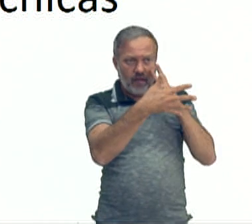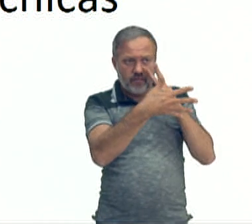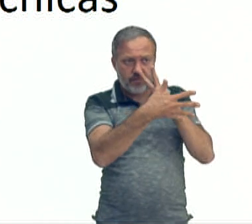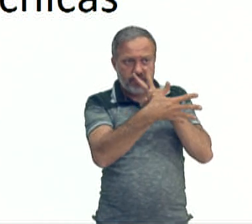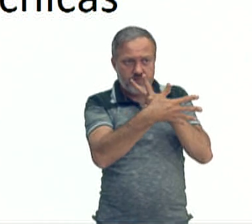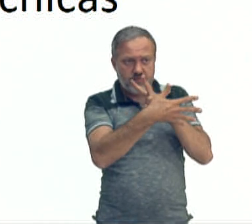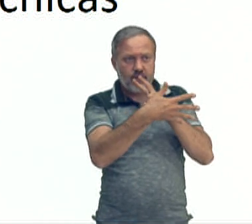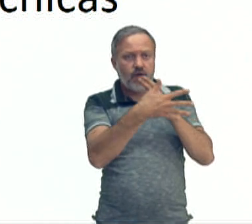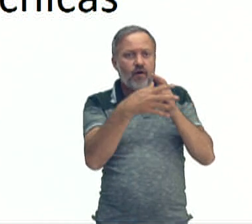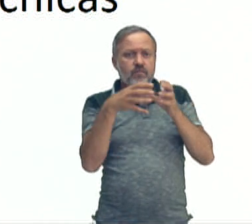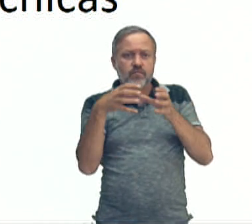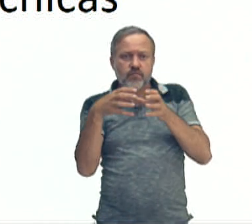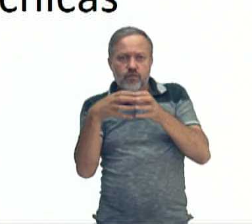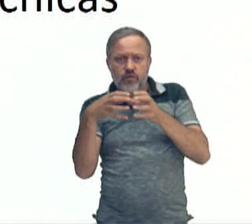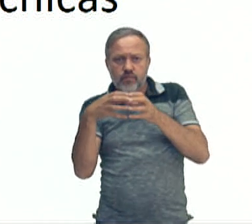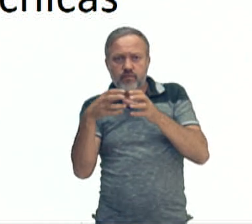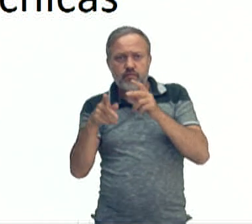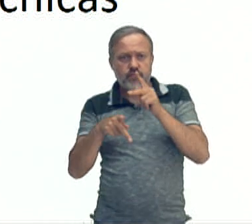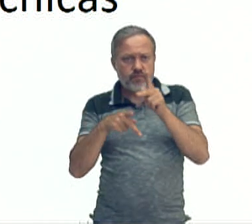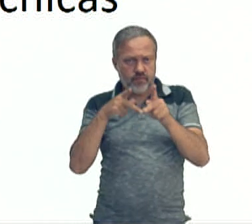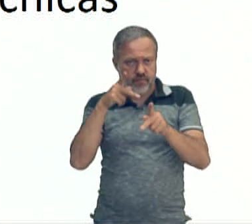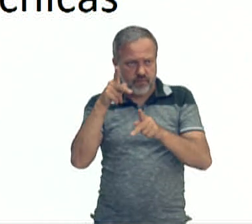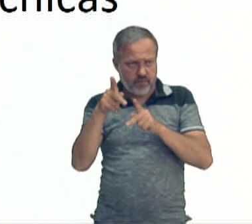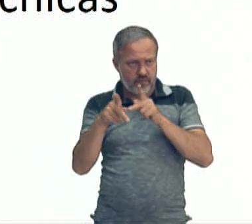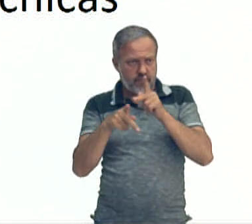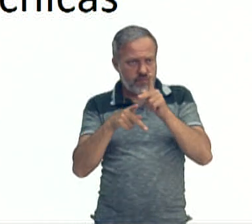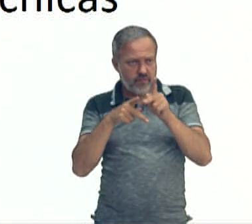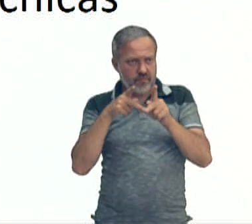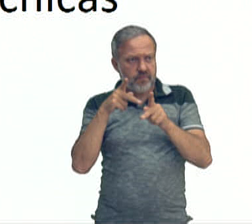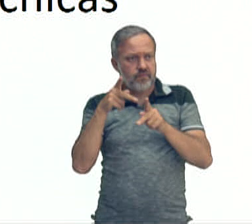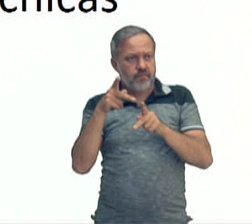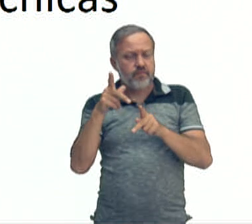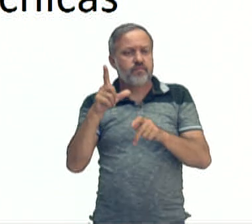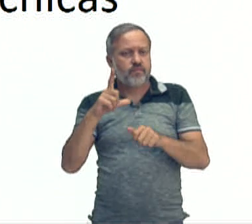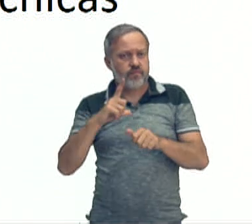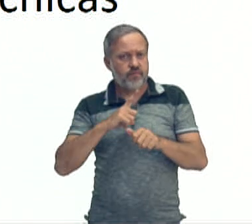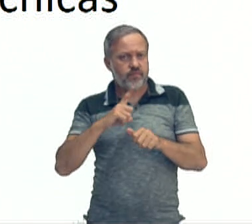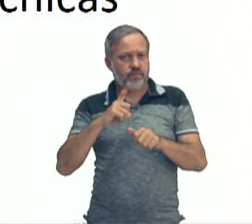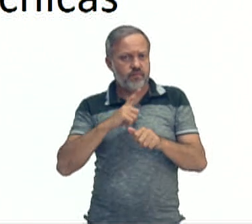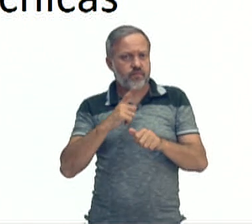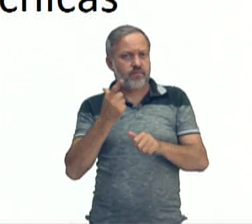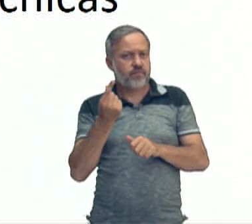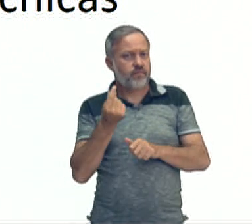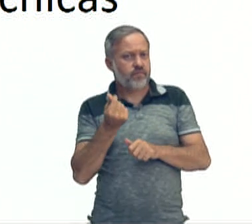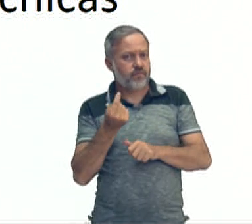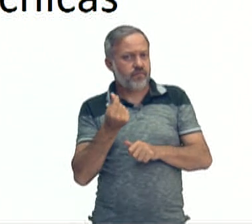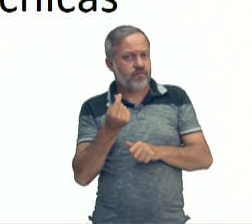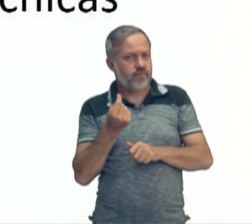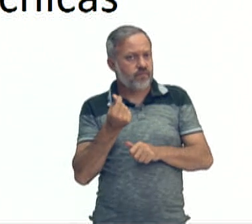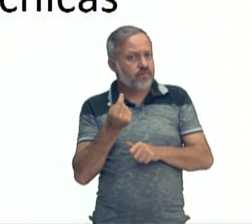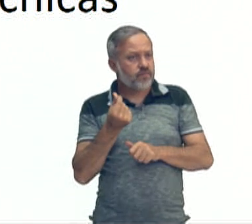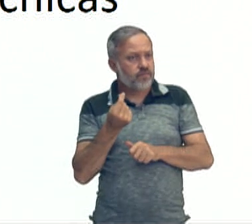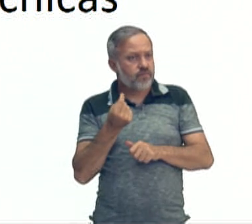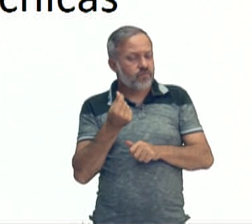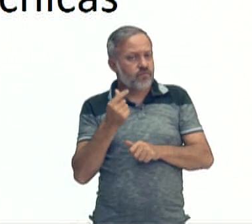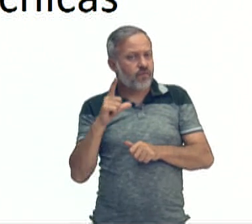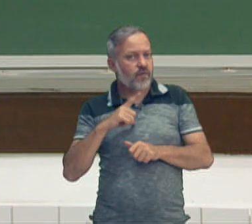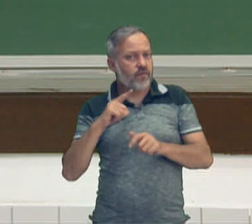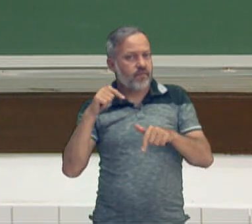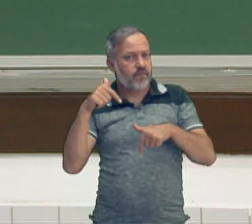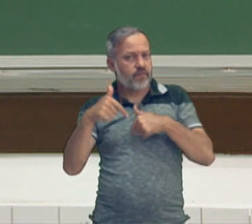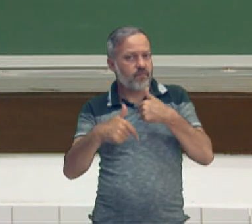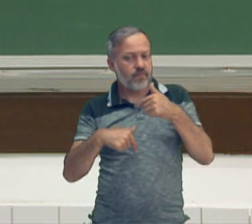você que esses povos, eles tinham muitos desses povos, né, tinham uma economia baseada, sim, na